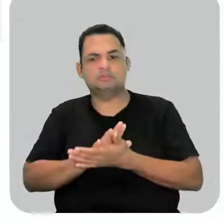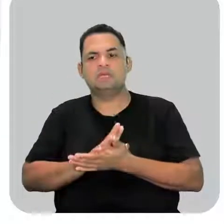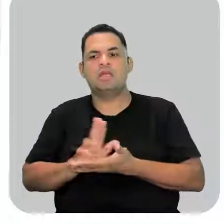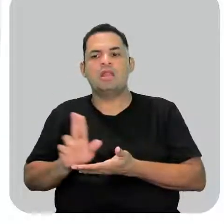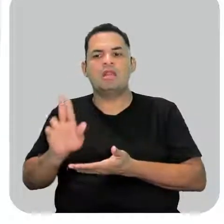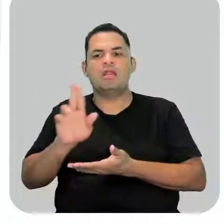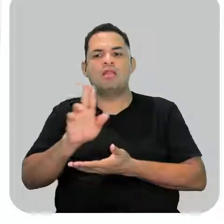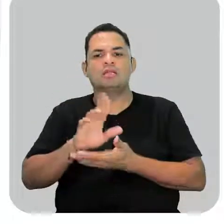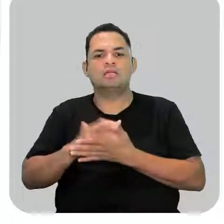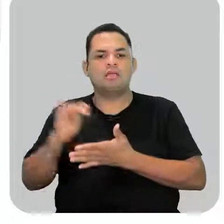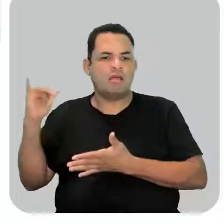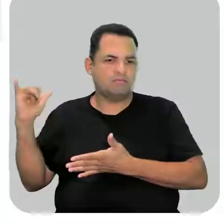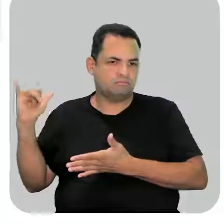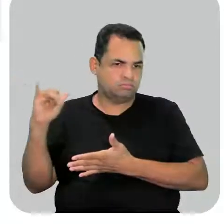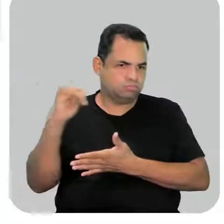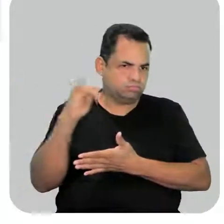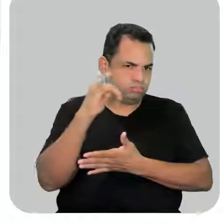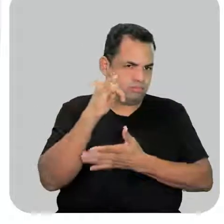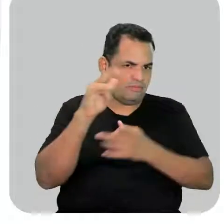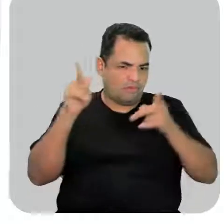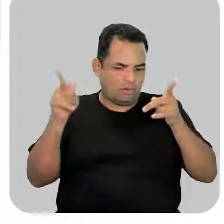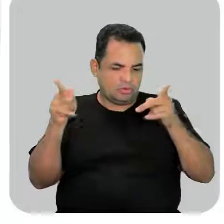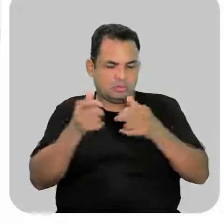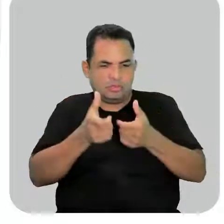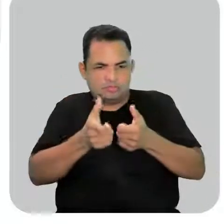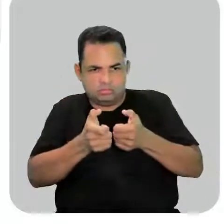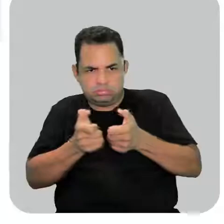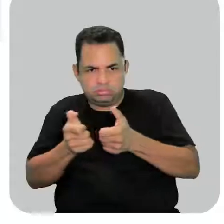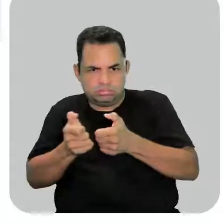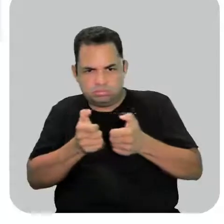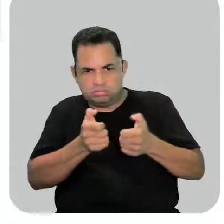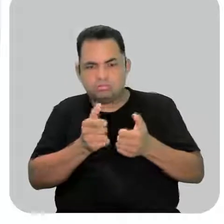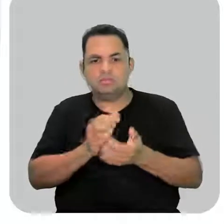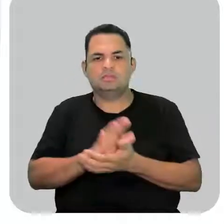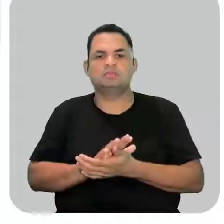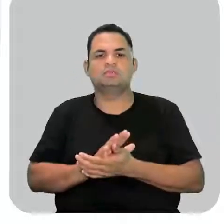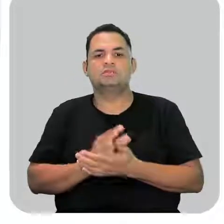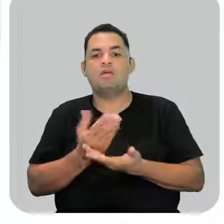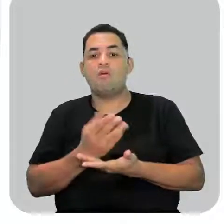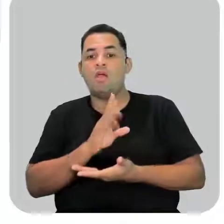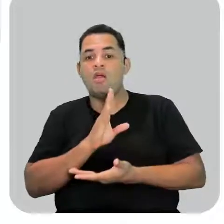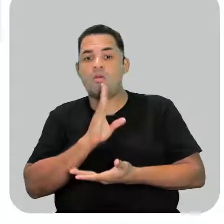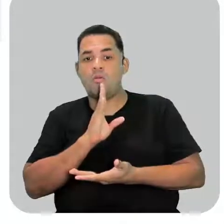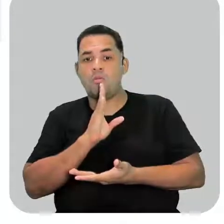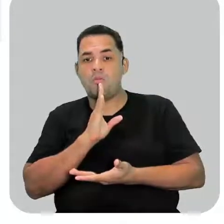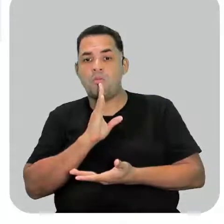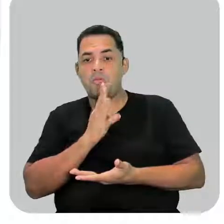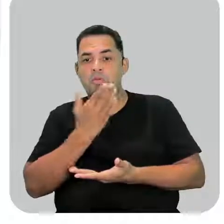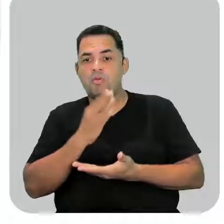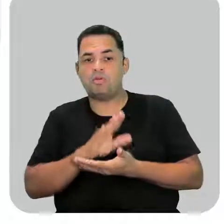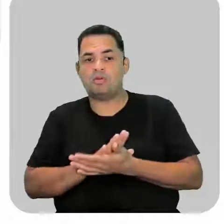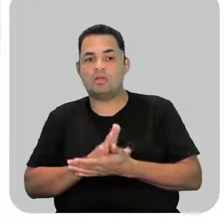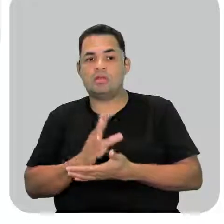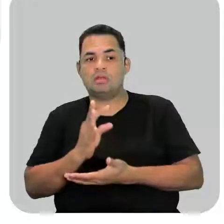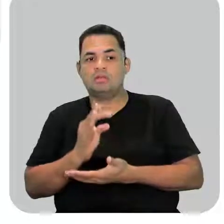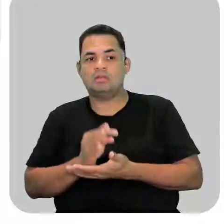de aeromodelos. O nitro composto mais conhecido é o